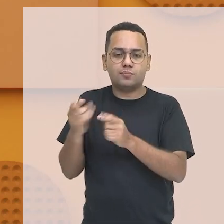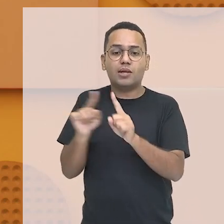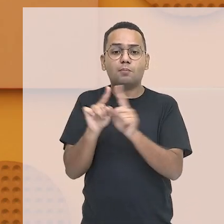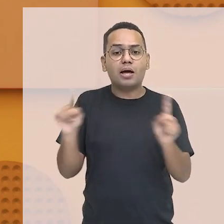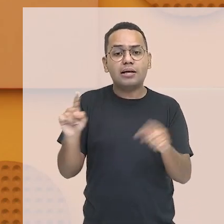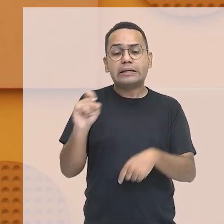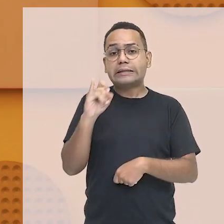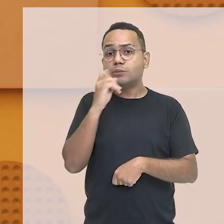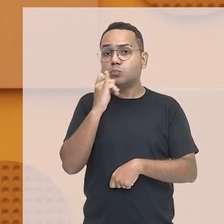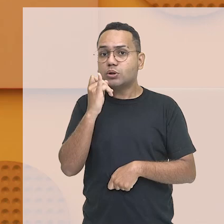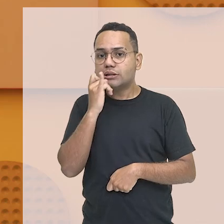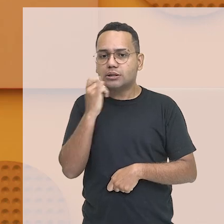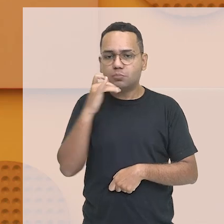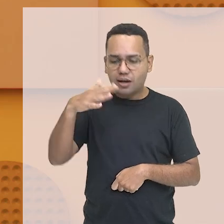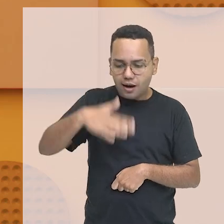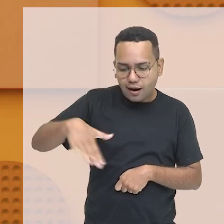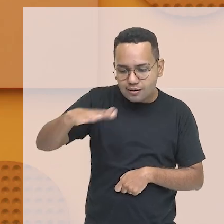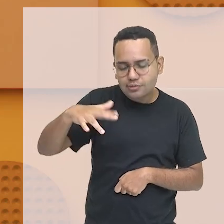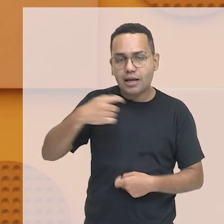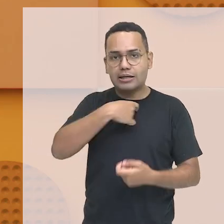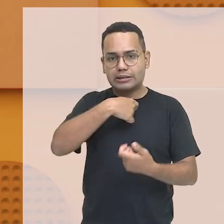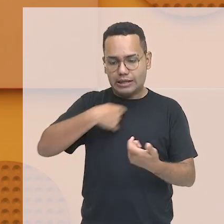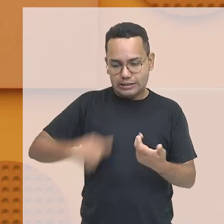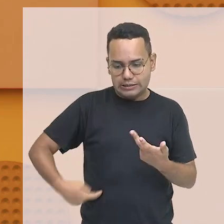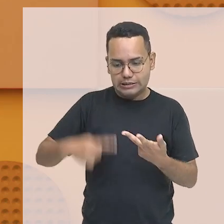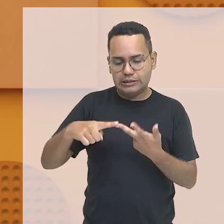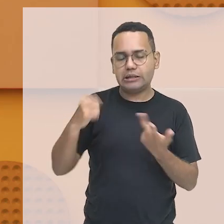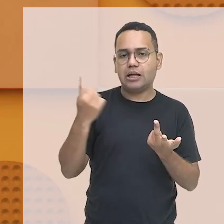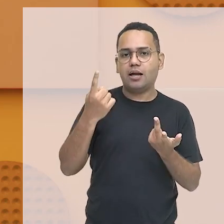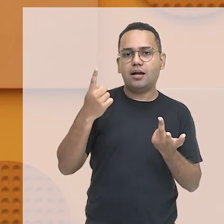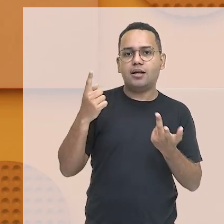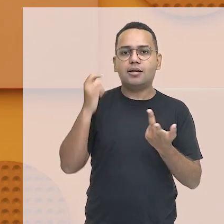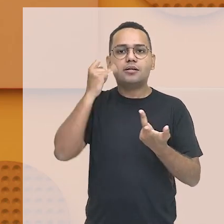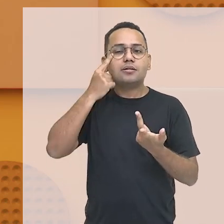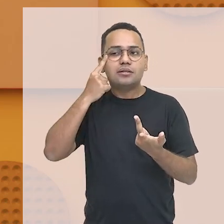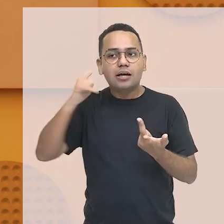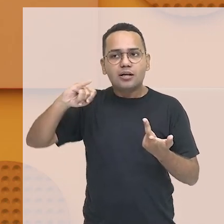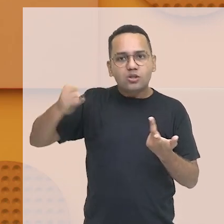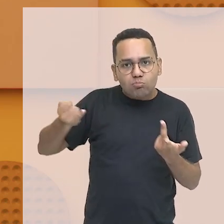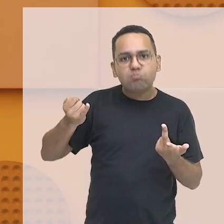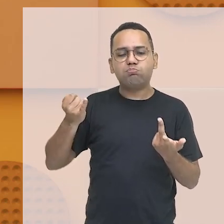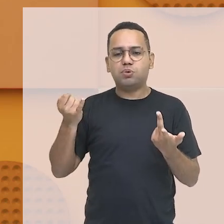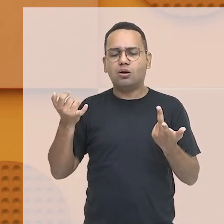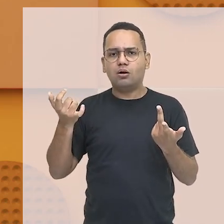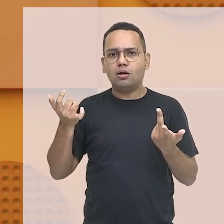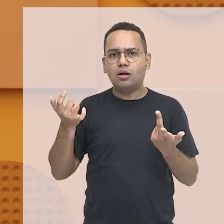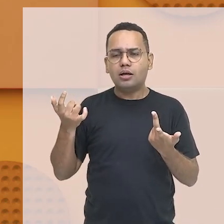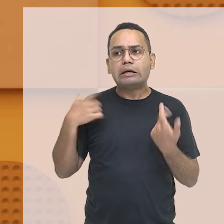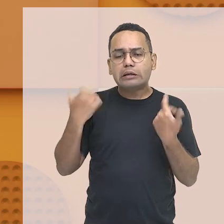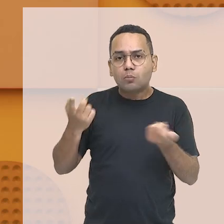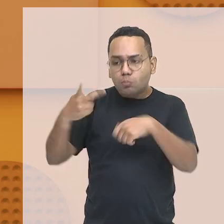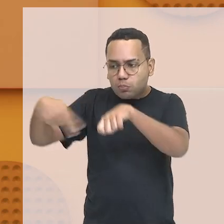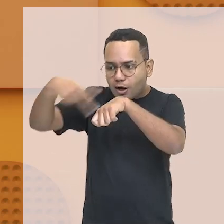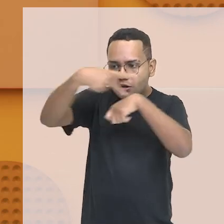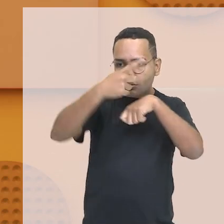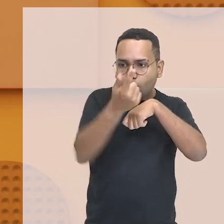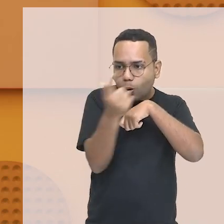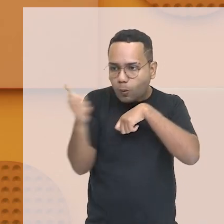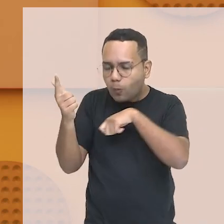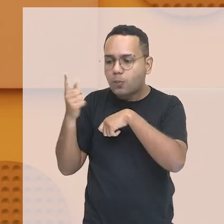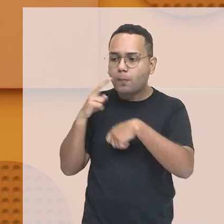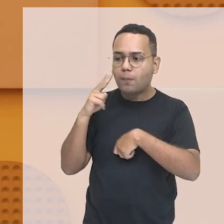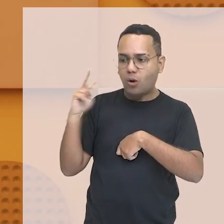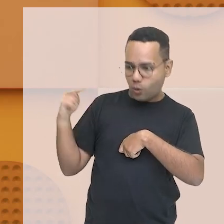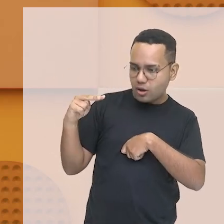o desenvolvimento, principalmente da China, do Japão, esses países, eles começam a se atentar mais e querem